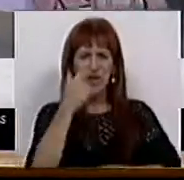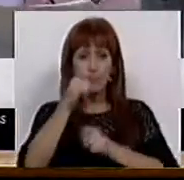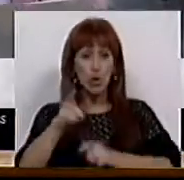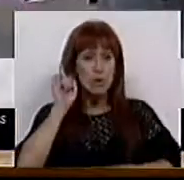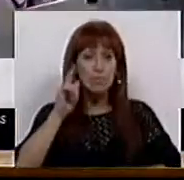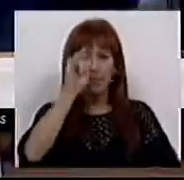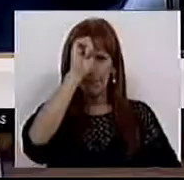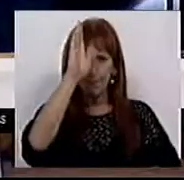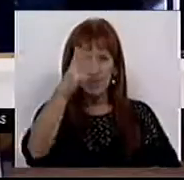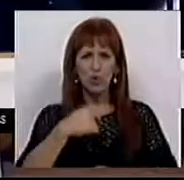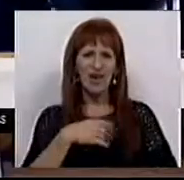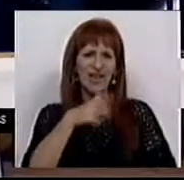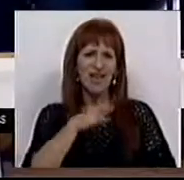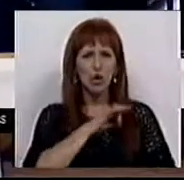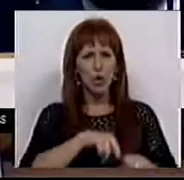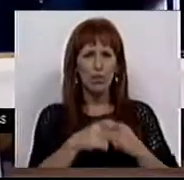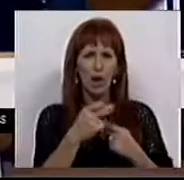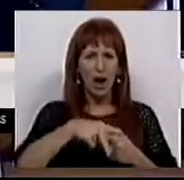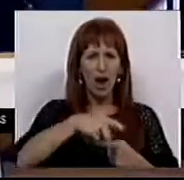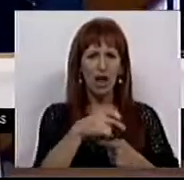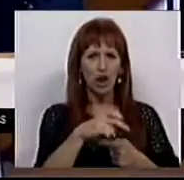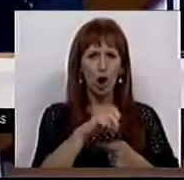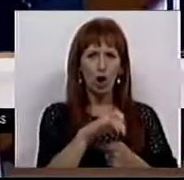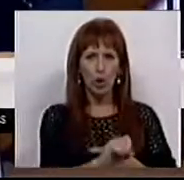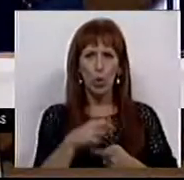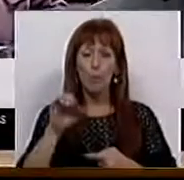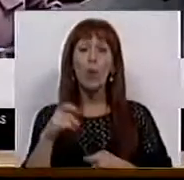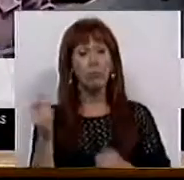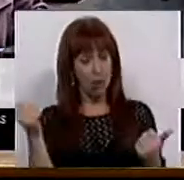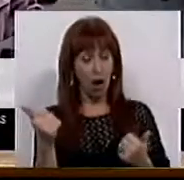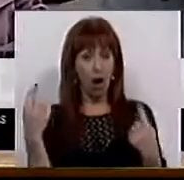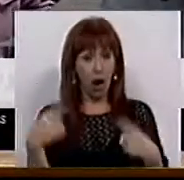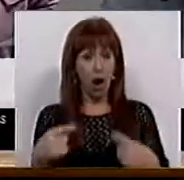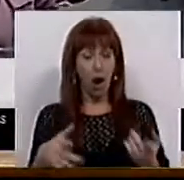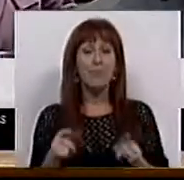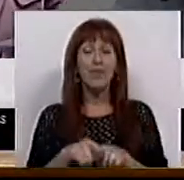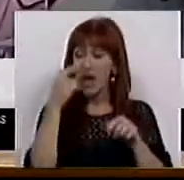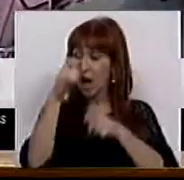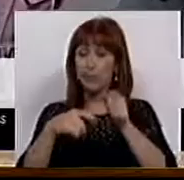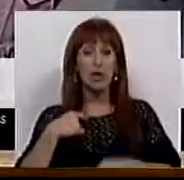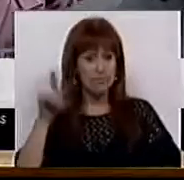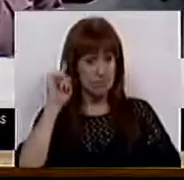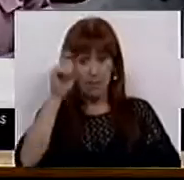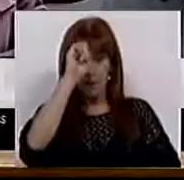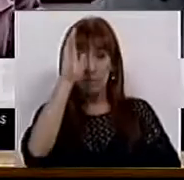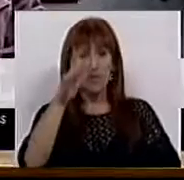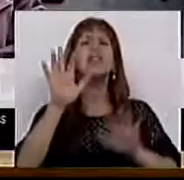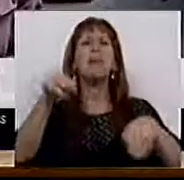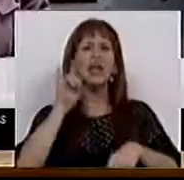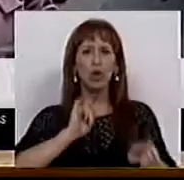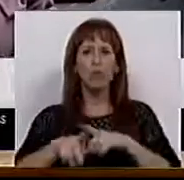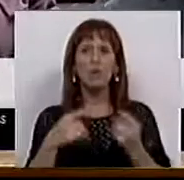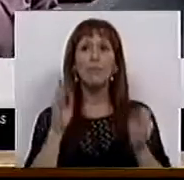pessoas merecem respeito, diz o Sr. Deputado António Proa. É isso mesmo, e é exatamente porque as pessoas merecem respeito